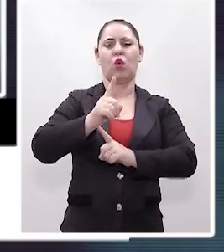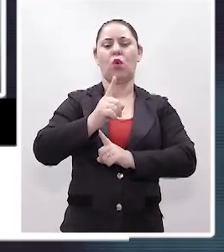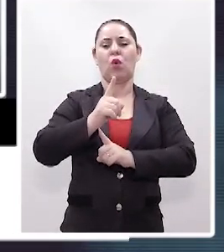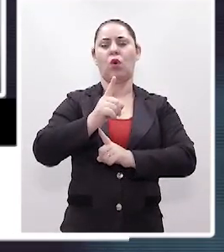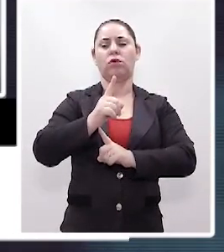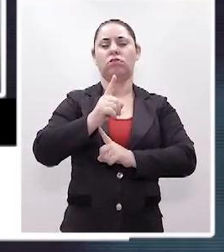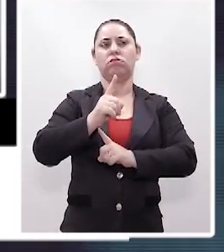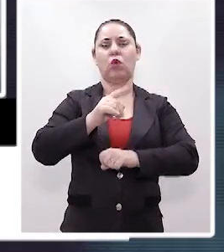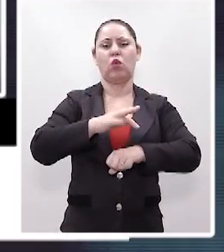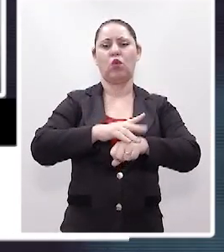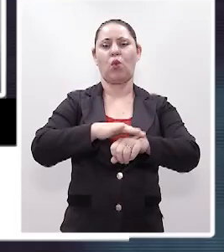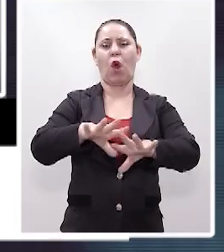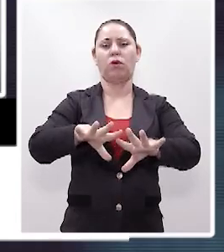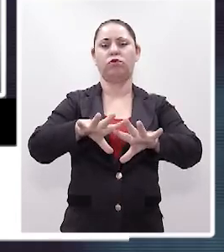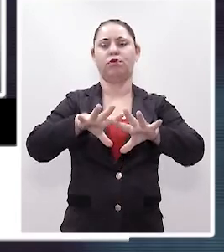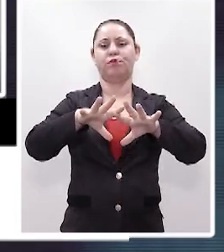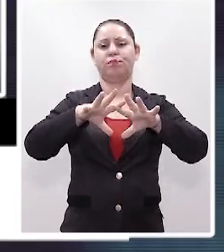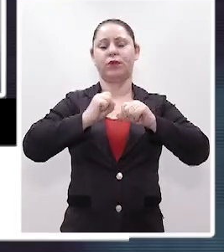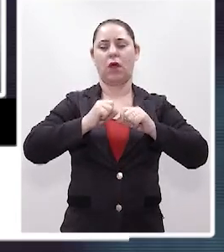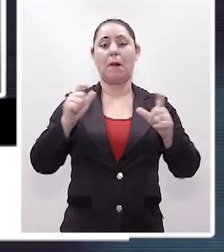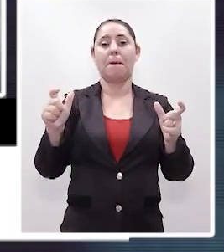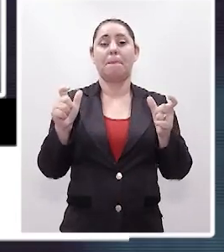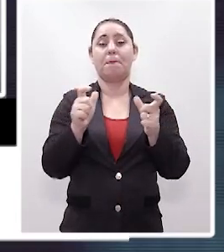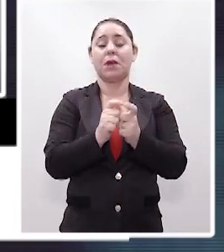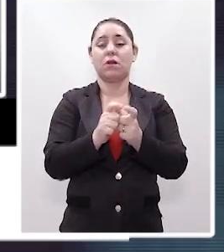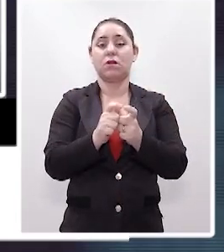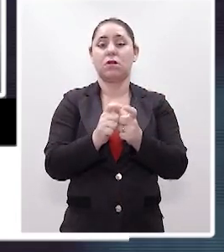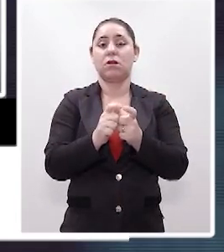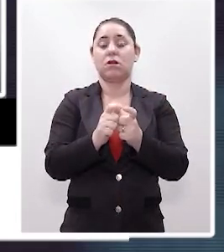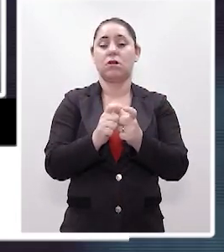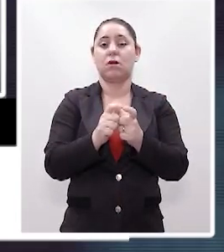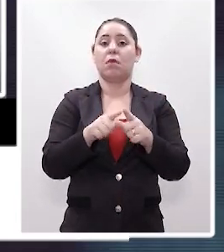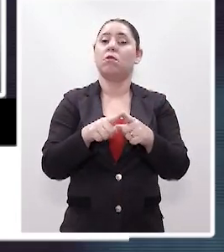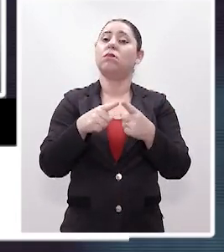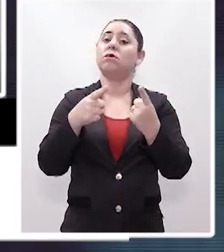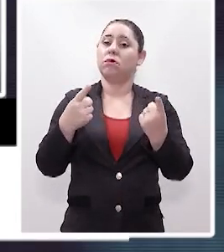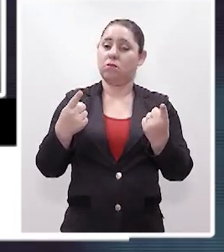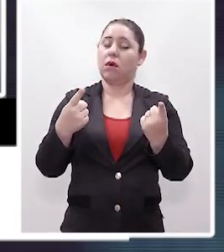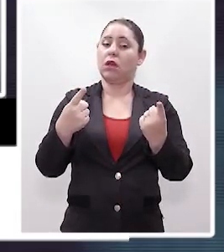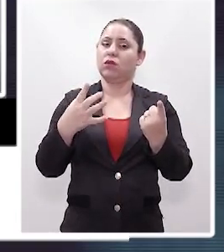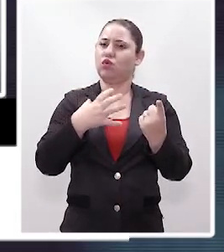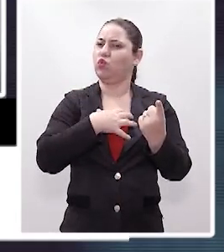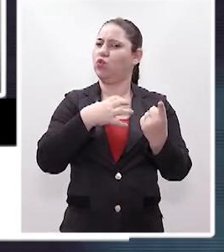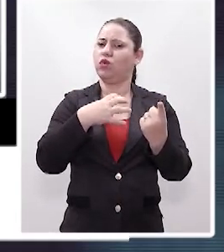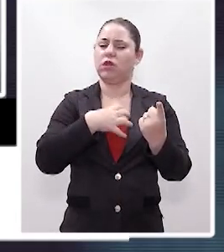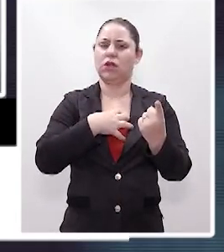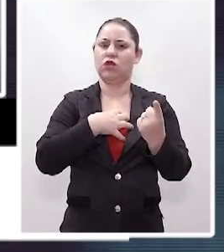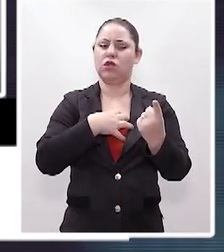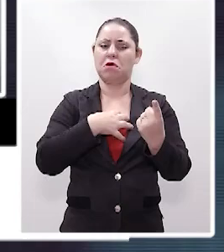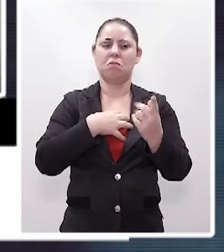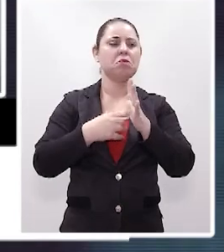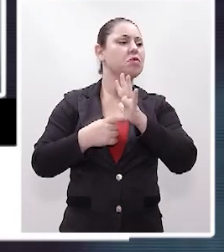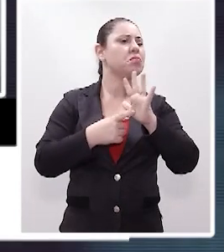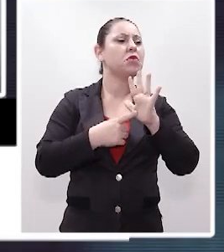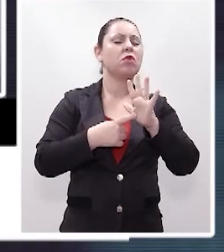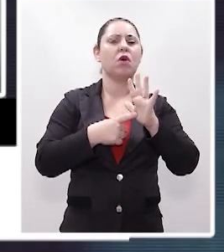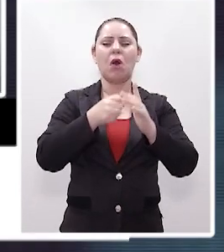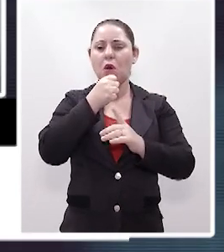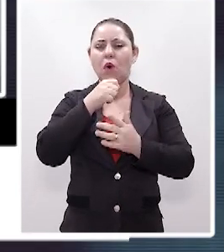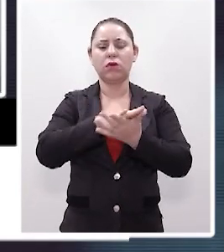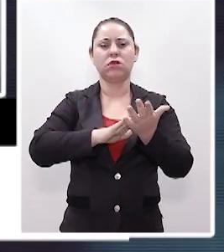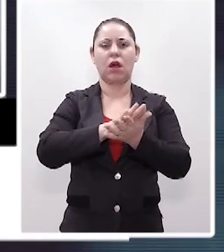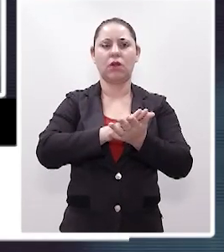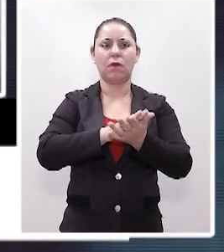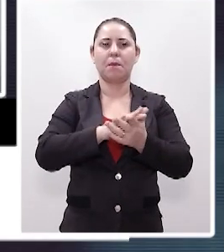do vírus, né, do contágio é pequena. Mas eles são assintomáticos na maioria das vezes, né? Eles